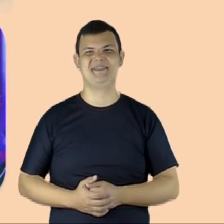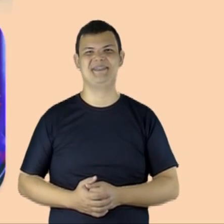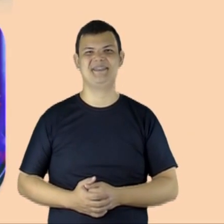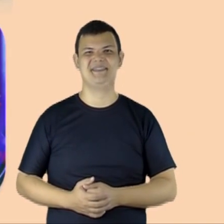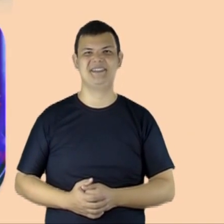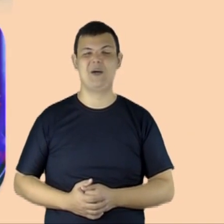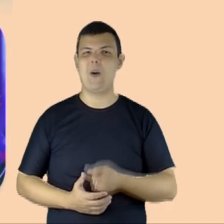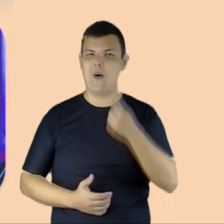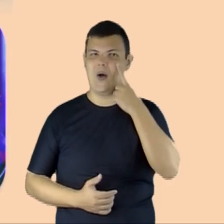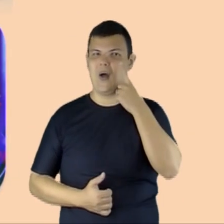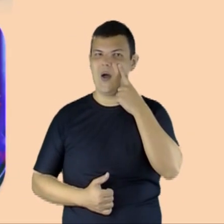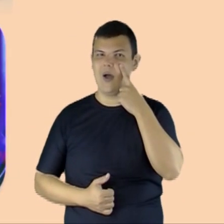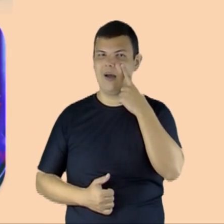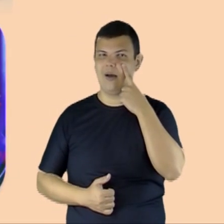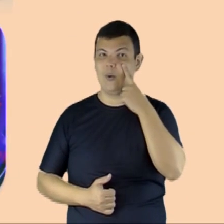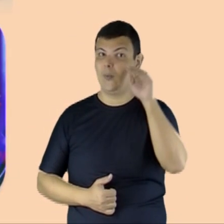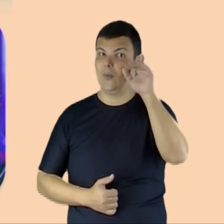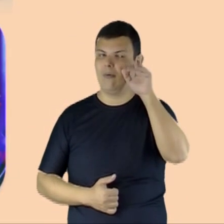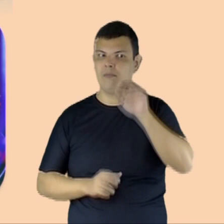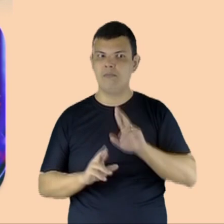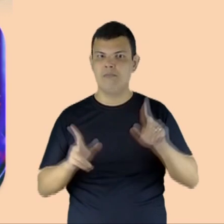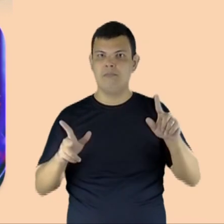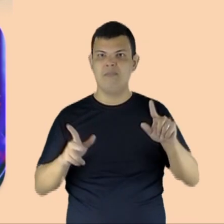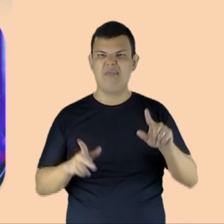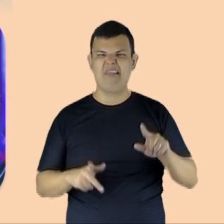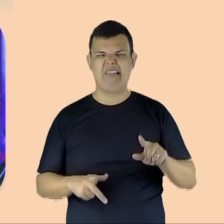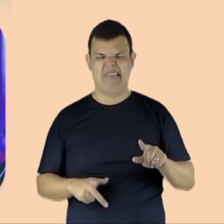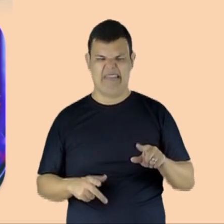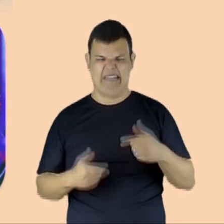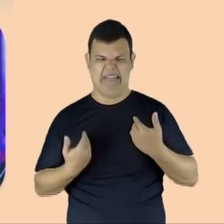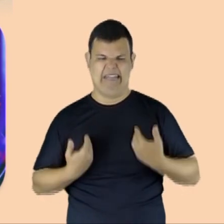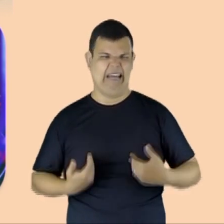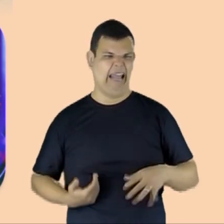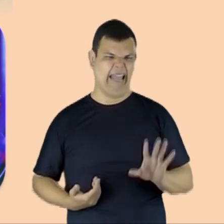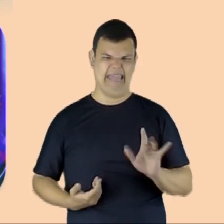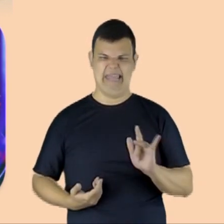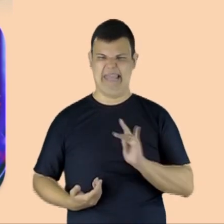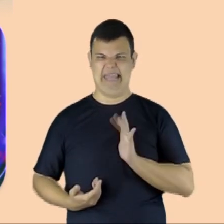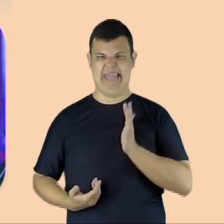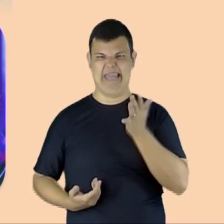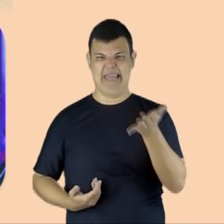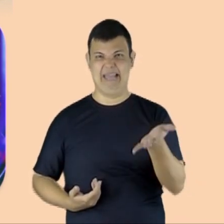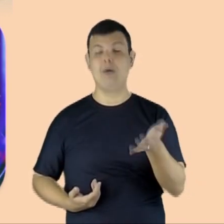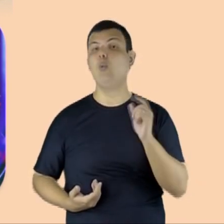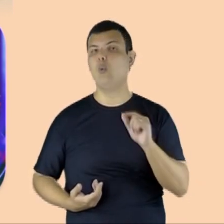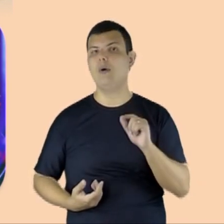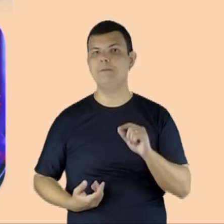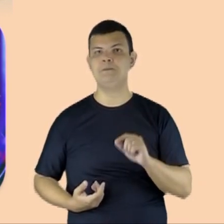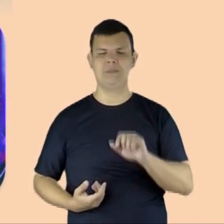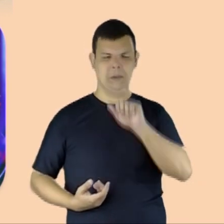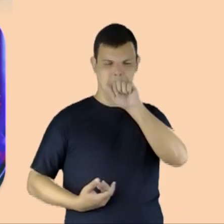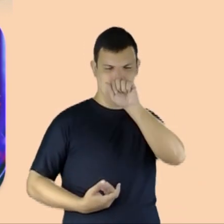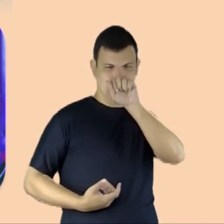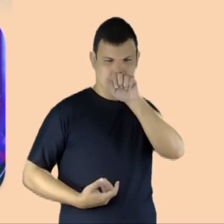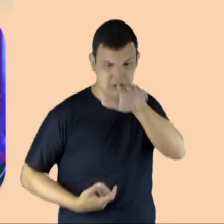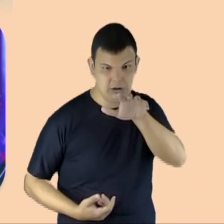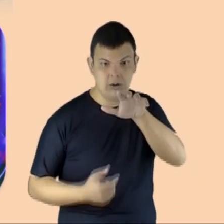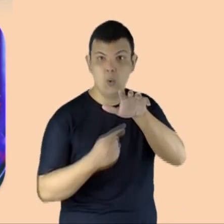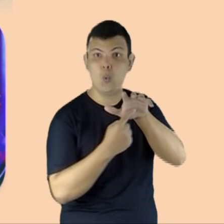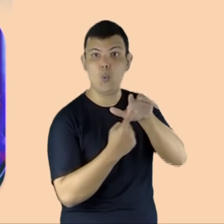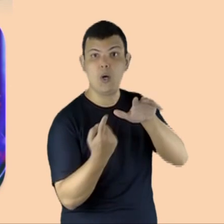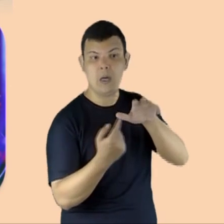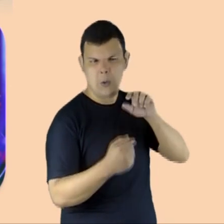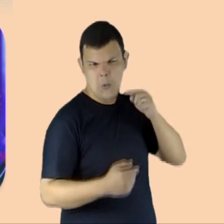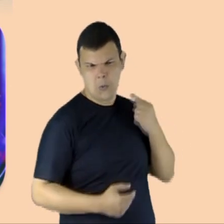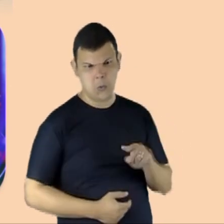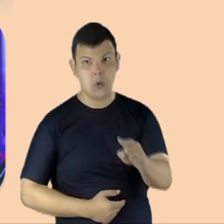Olha só, curiosidades incríveis e nojentas do corpo humano. Um espirro pode chegar à velocidade de